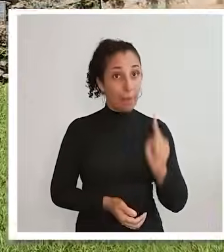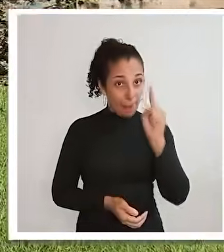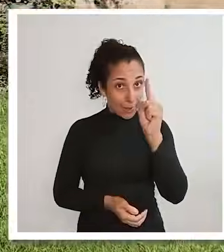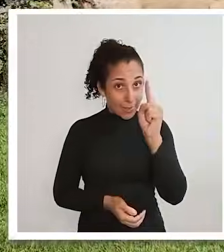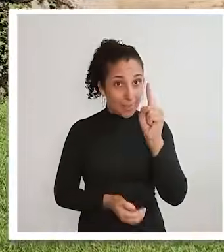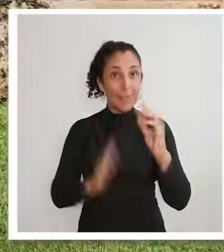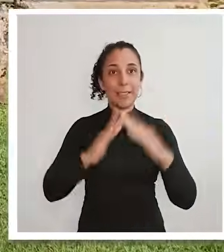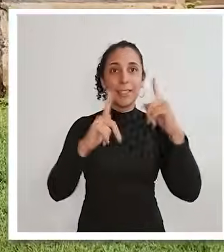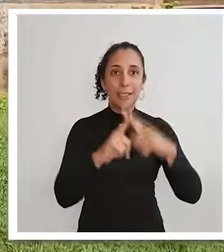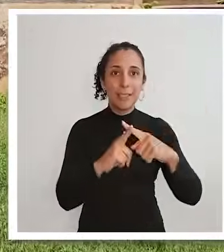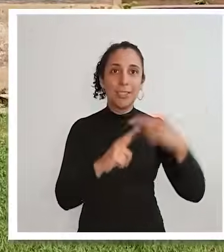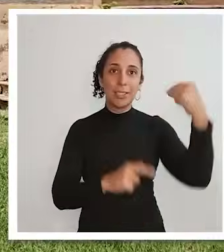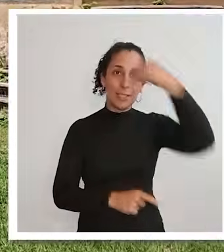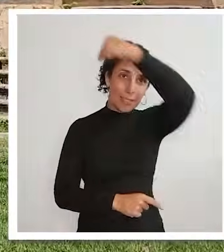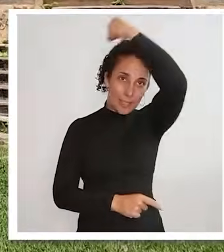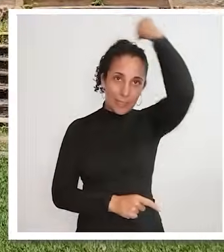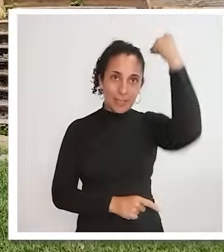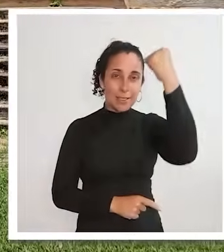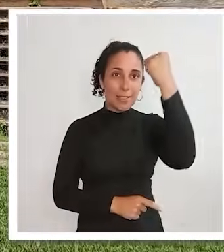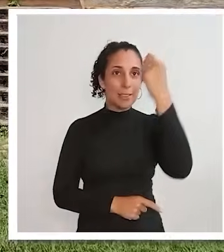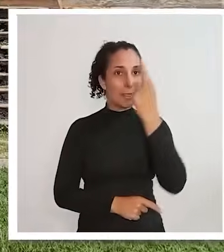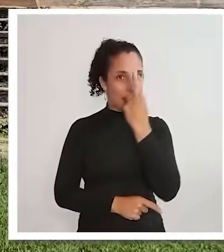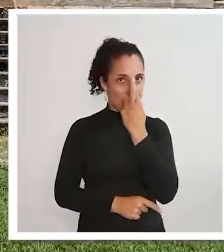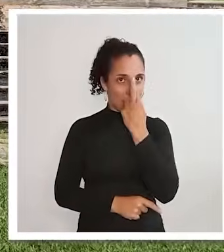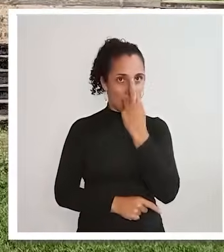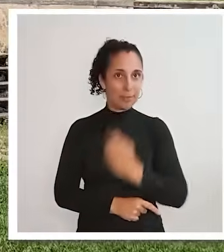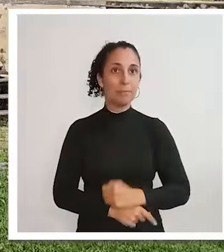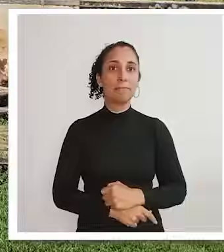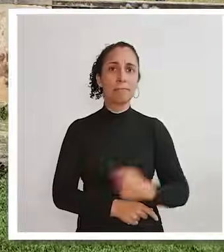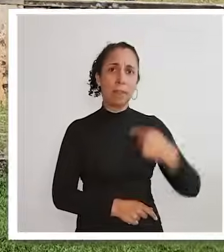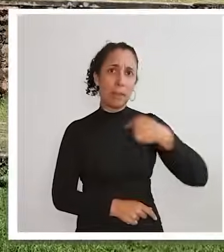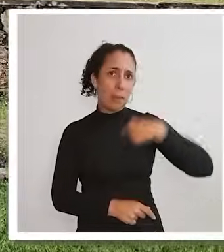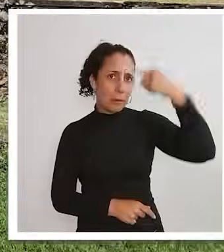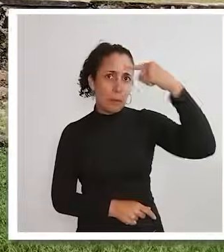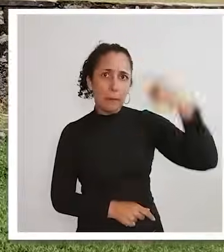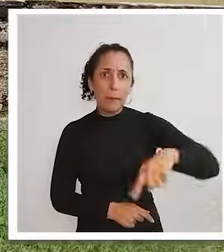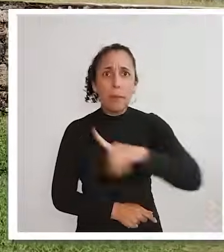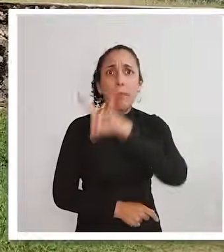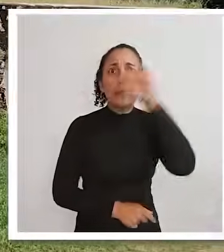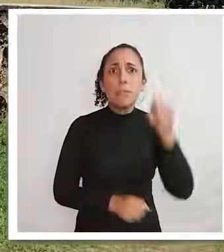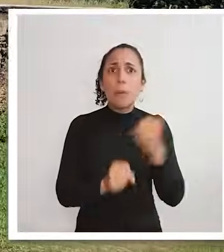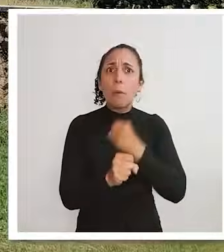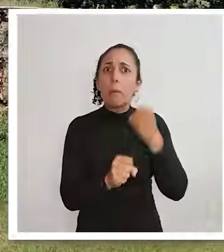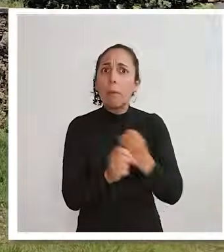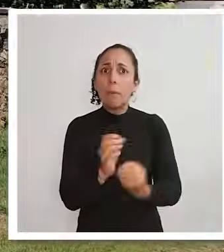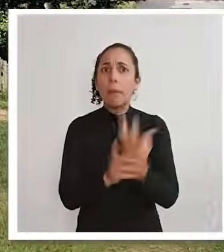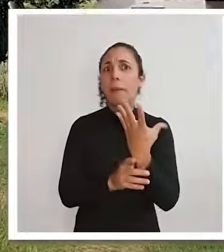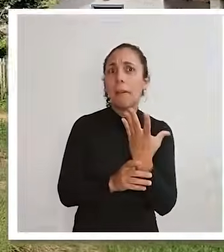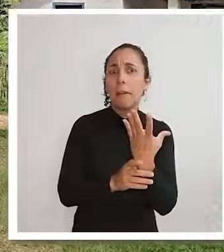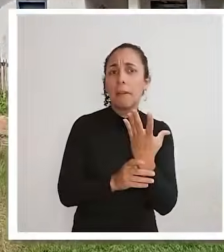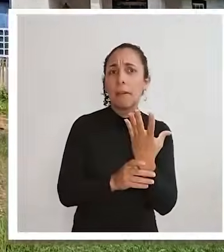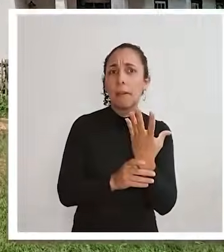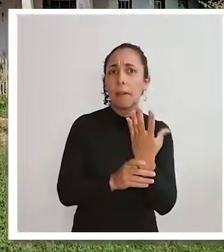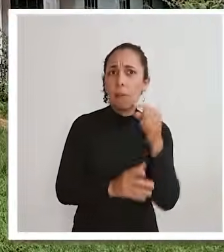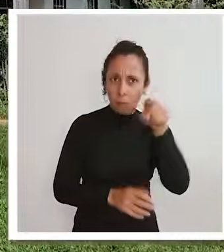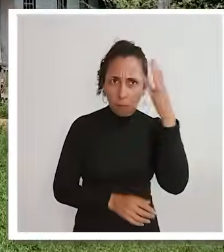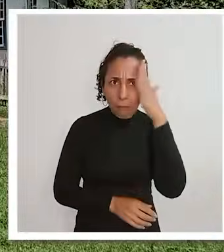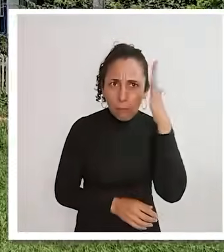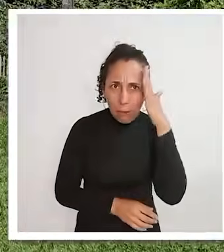Essa é a igreja de Santa Rita de Cássia, que eu não faço a menor ideia qual é a data de fundação